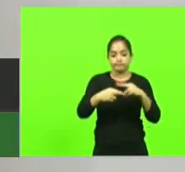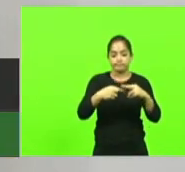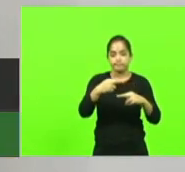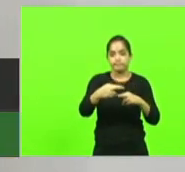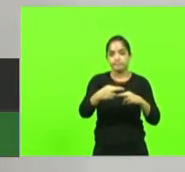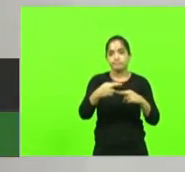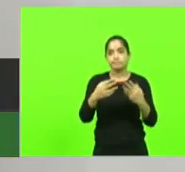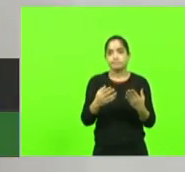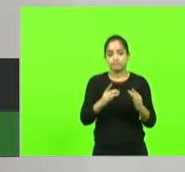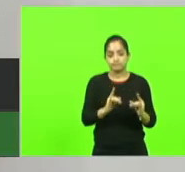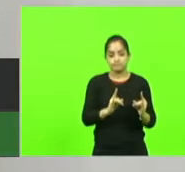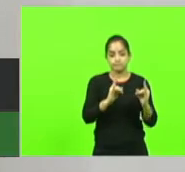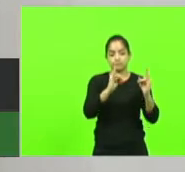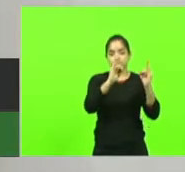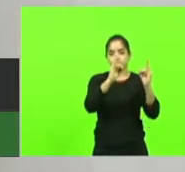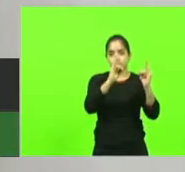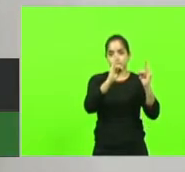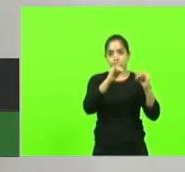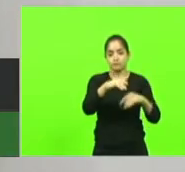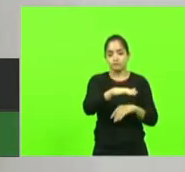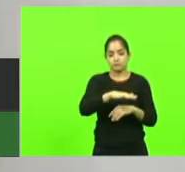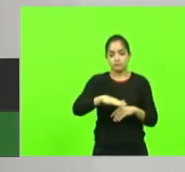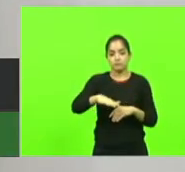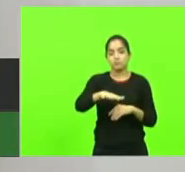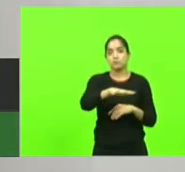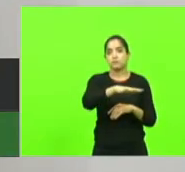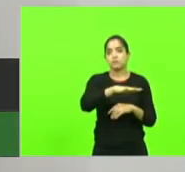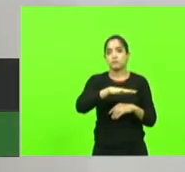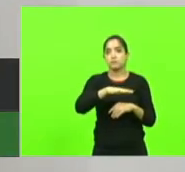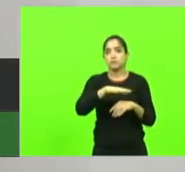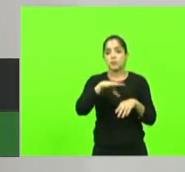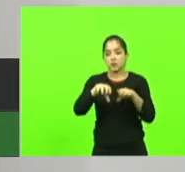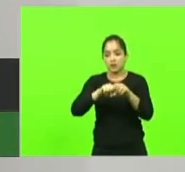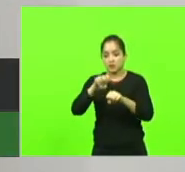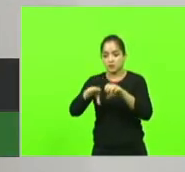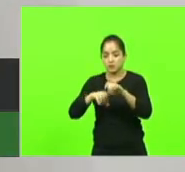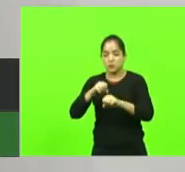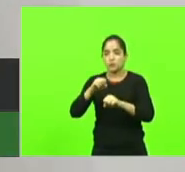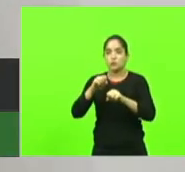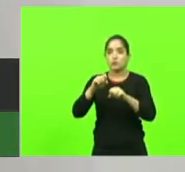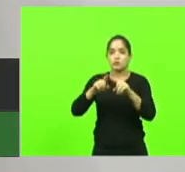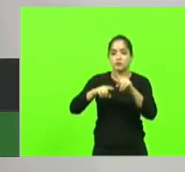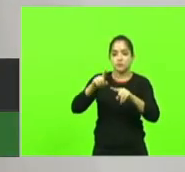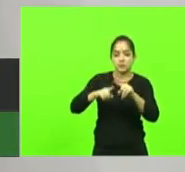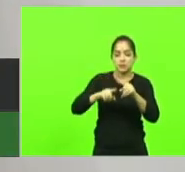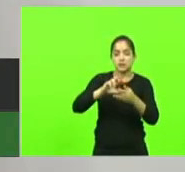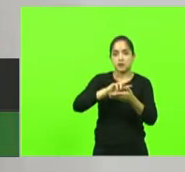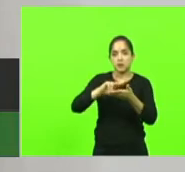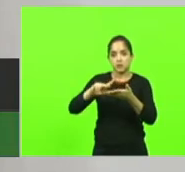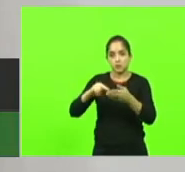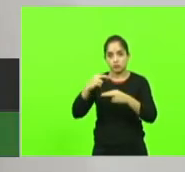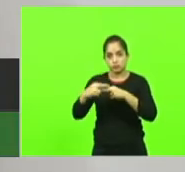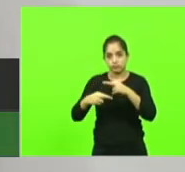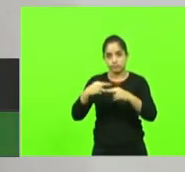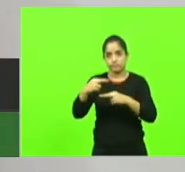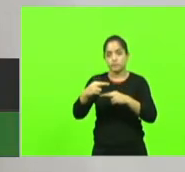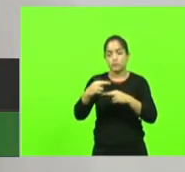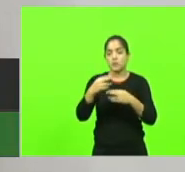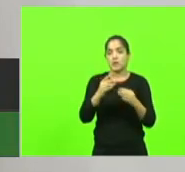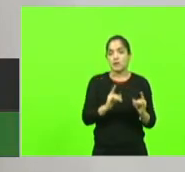encontra-se instalado em uma região repleta de catadores de material de reciclagem. O